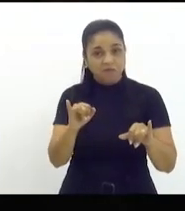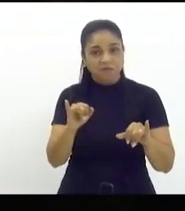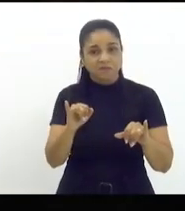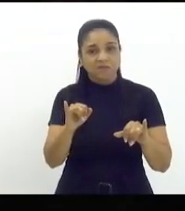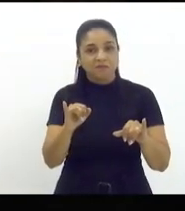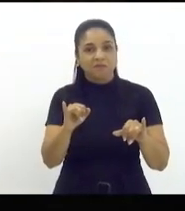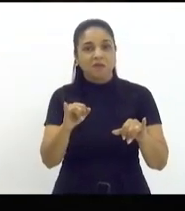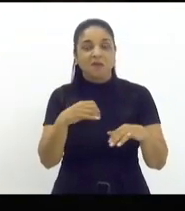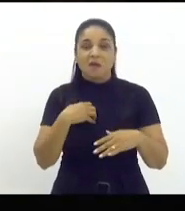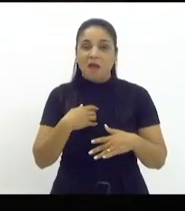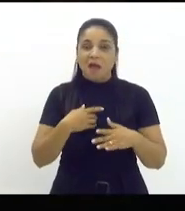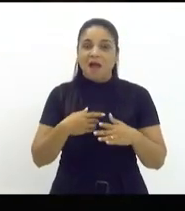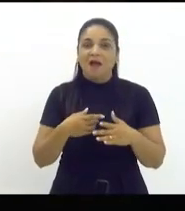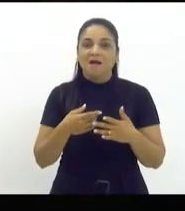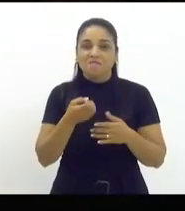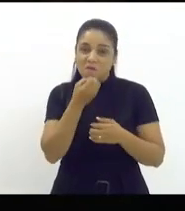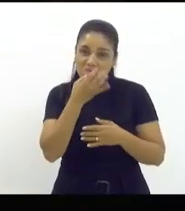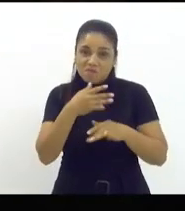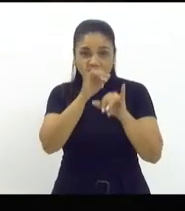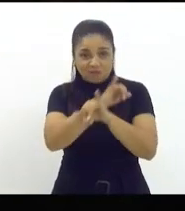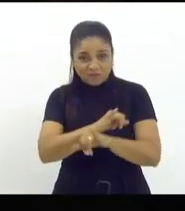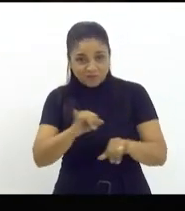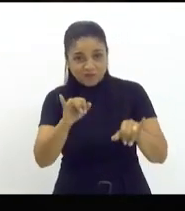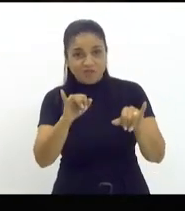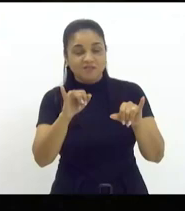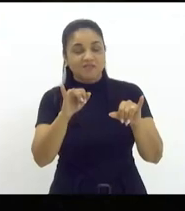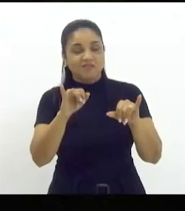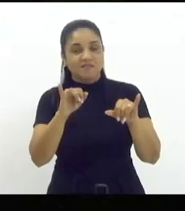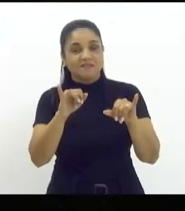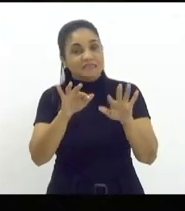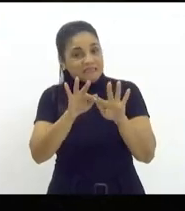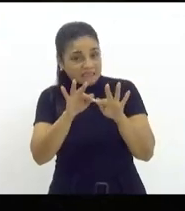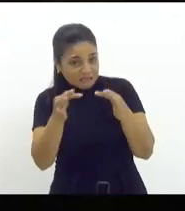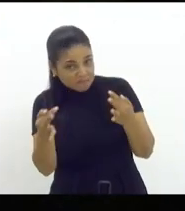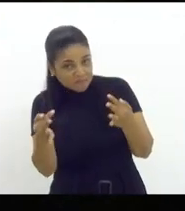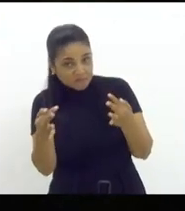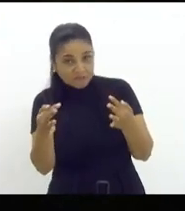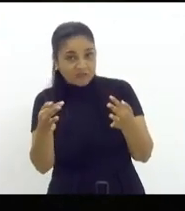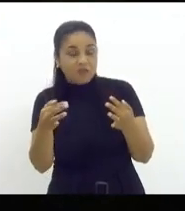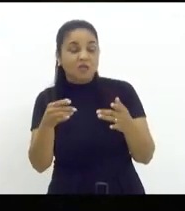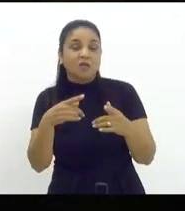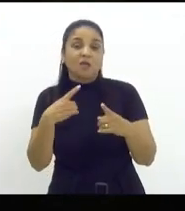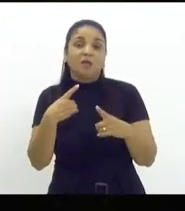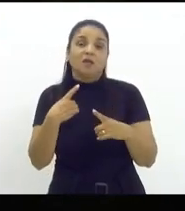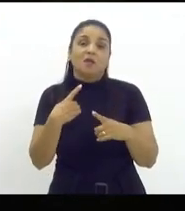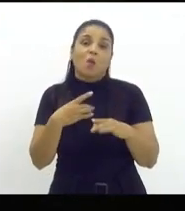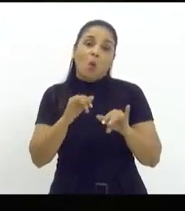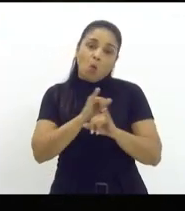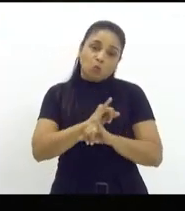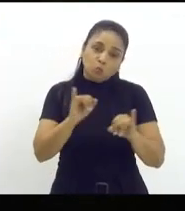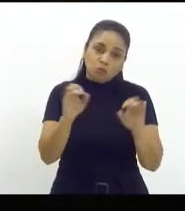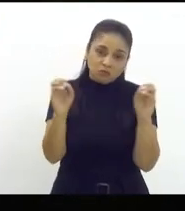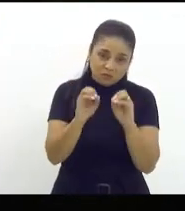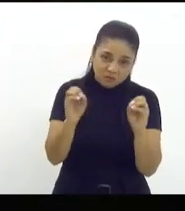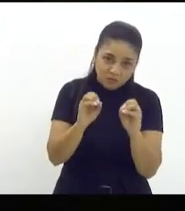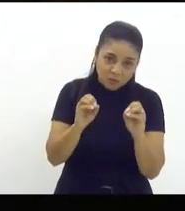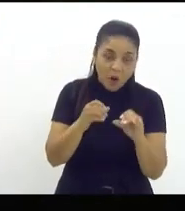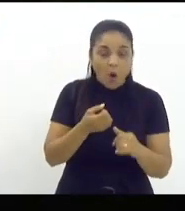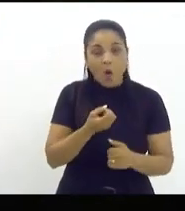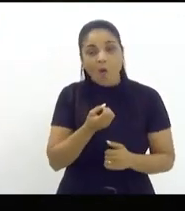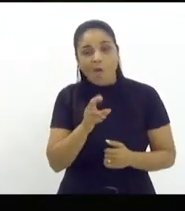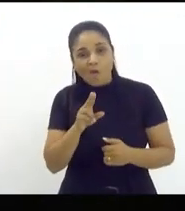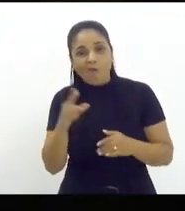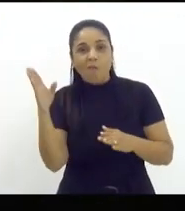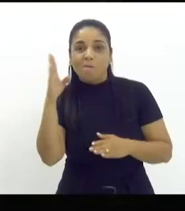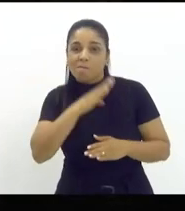de uma boa notícia de que não tem lá muita relevância do que a notícia nenhuma uma notícia uma